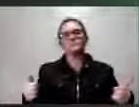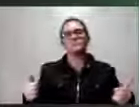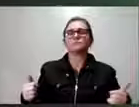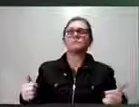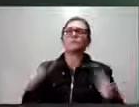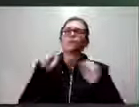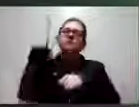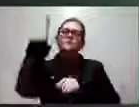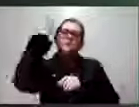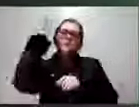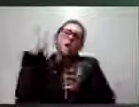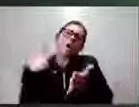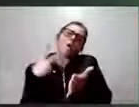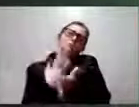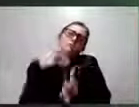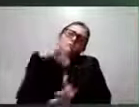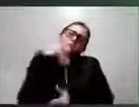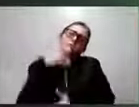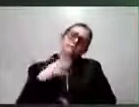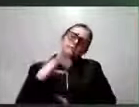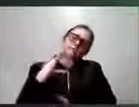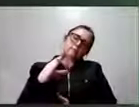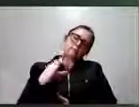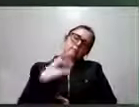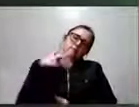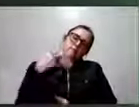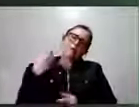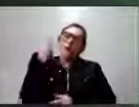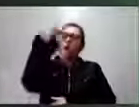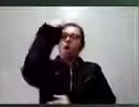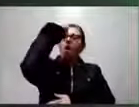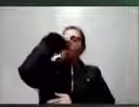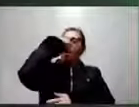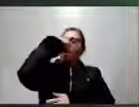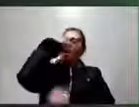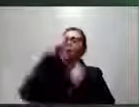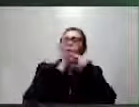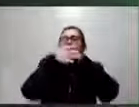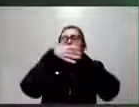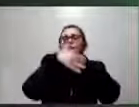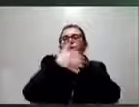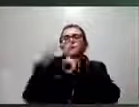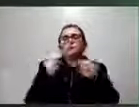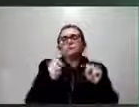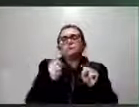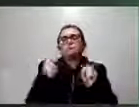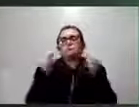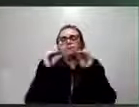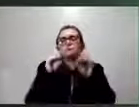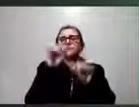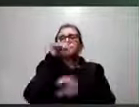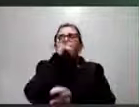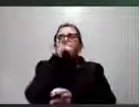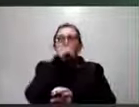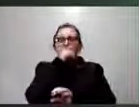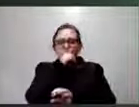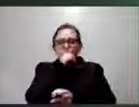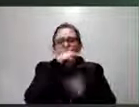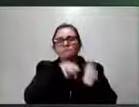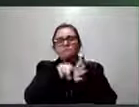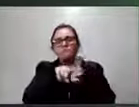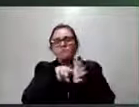o que está acontecendo com esses pacientes que foram intubados pelo COVID para poder aplicar algum tipo de teste ou questionários para saber